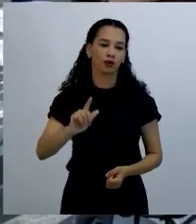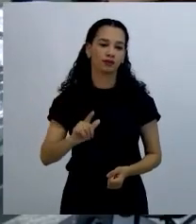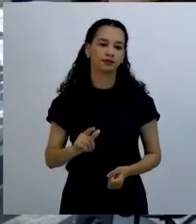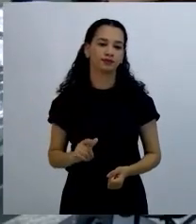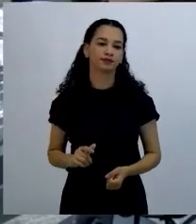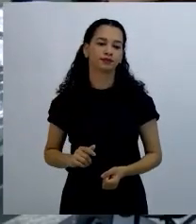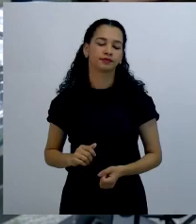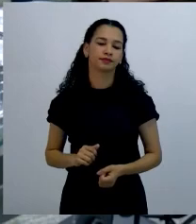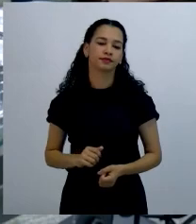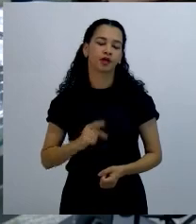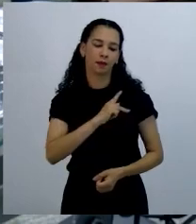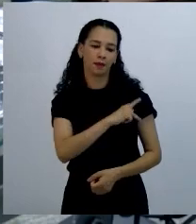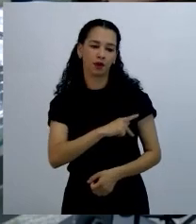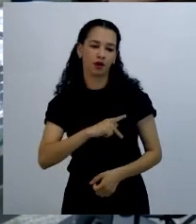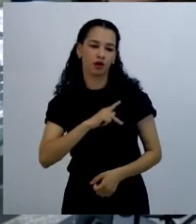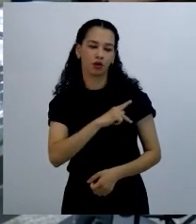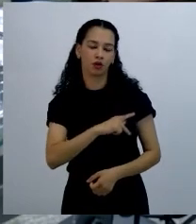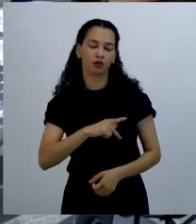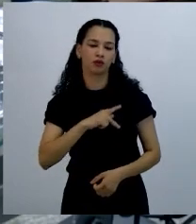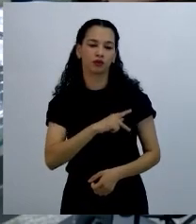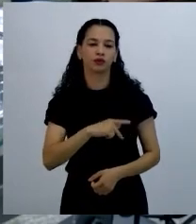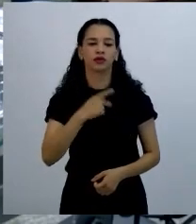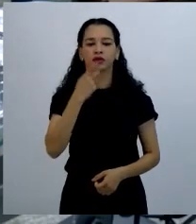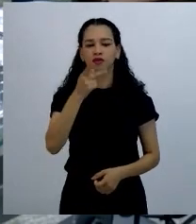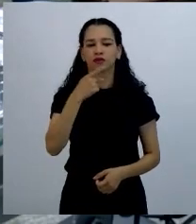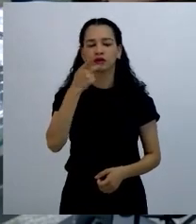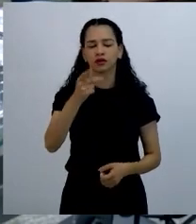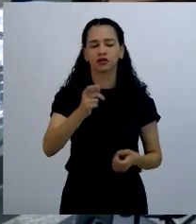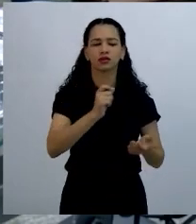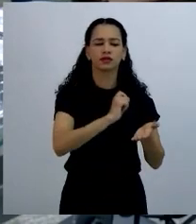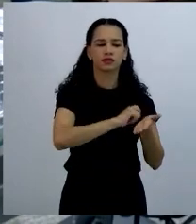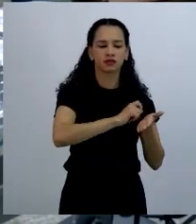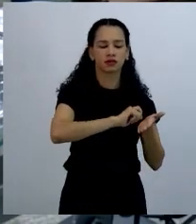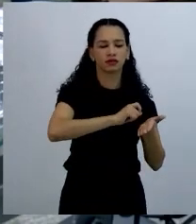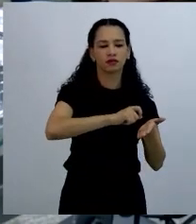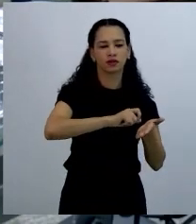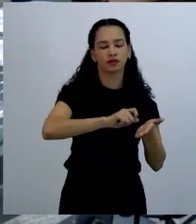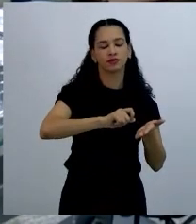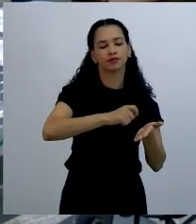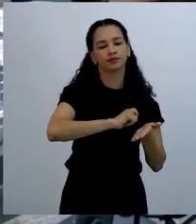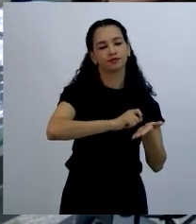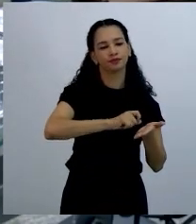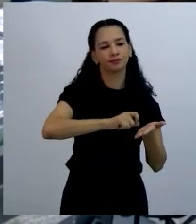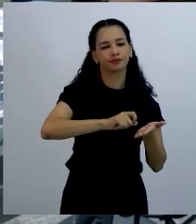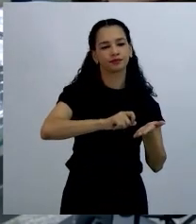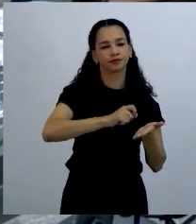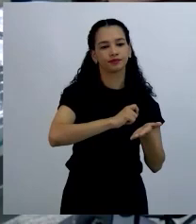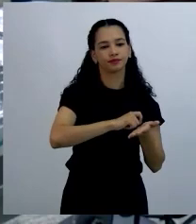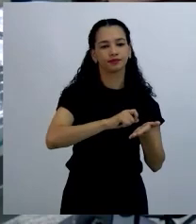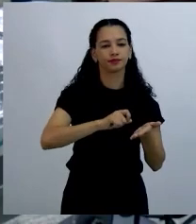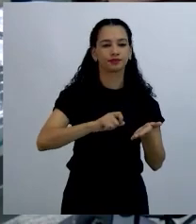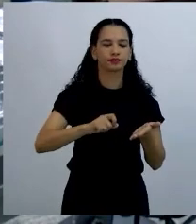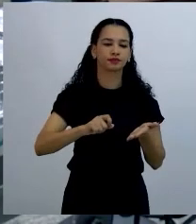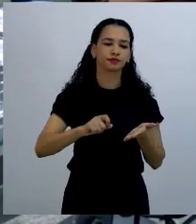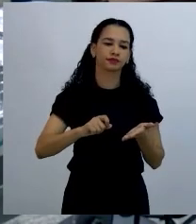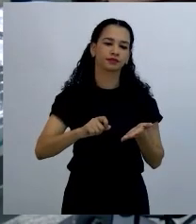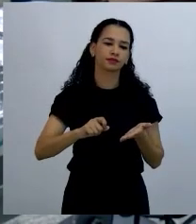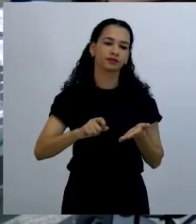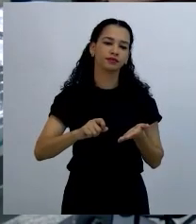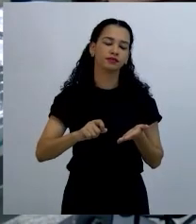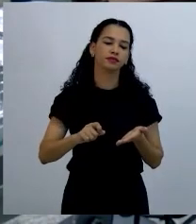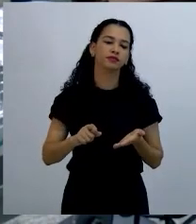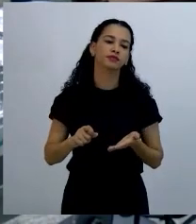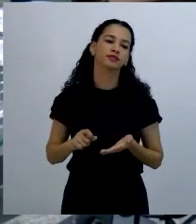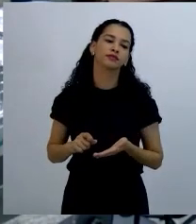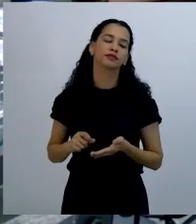e diz o texto sagrado e deixa claro que o apóstolo tinha essa certeza de que a sua vida estava como